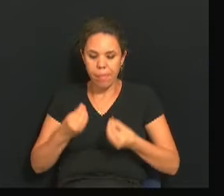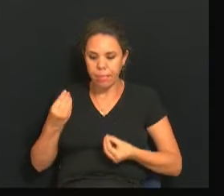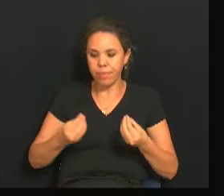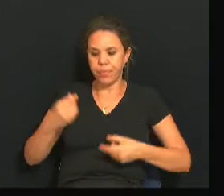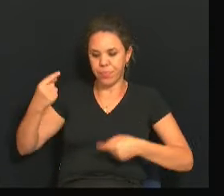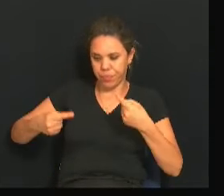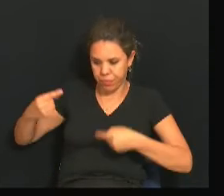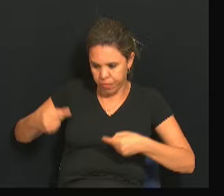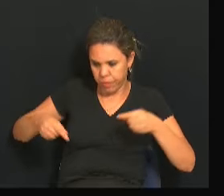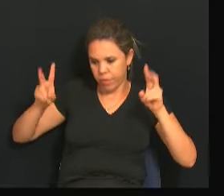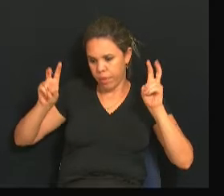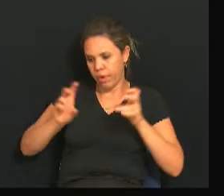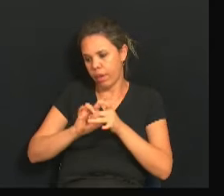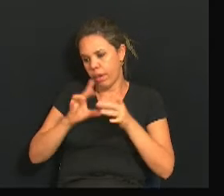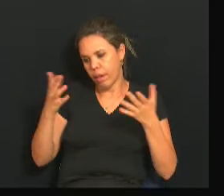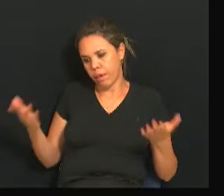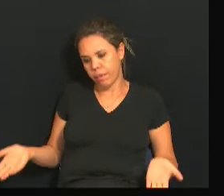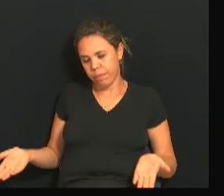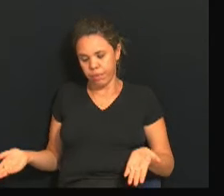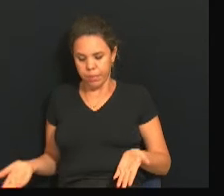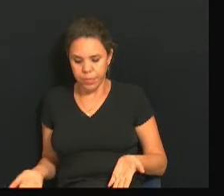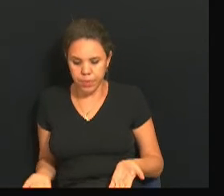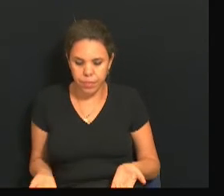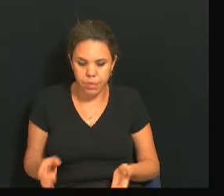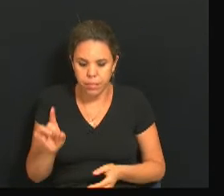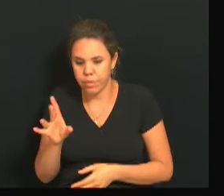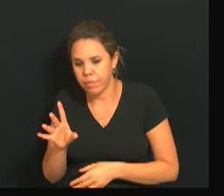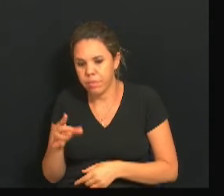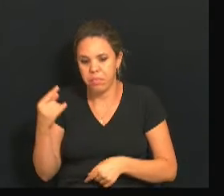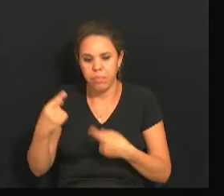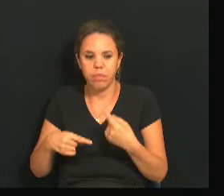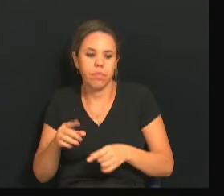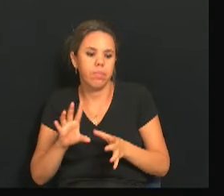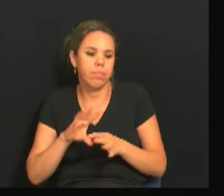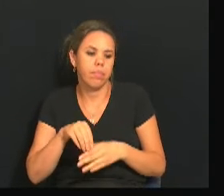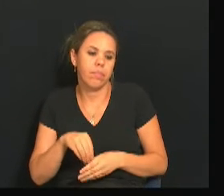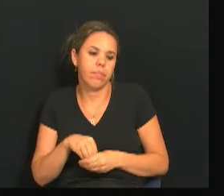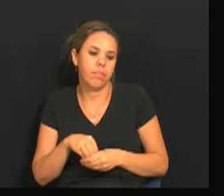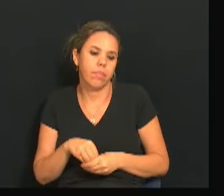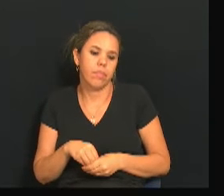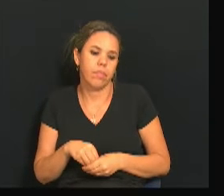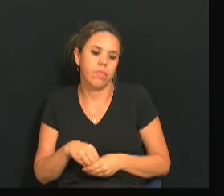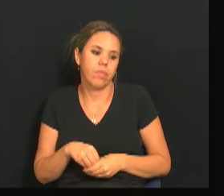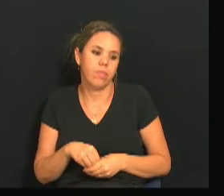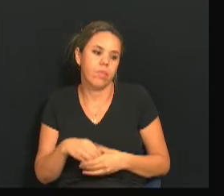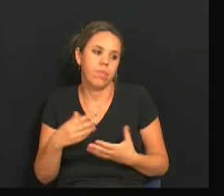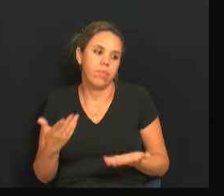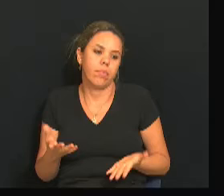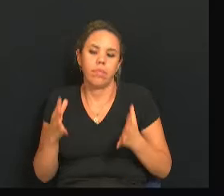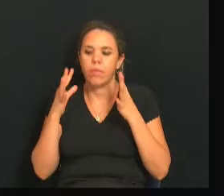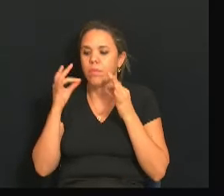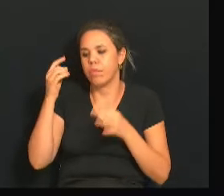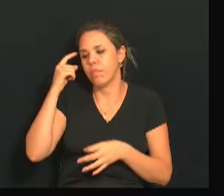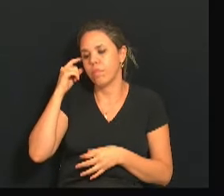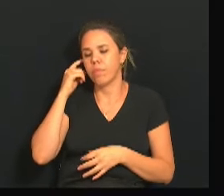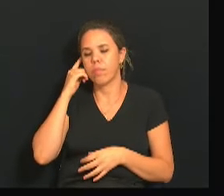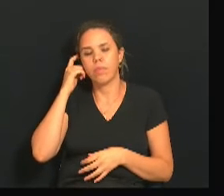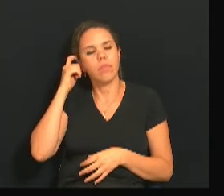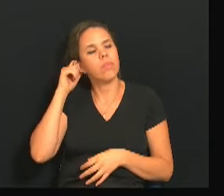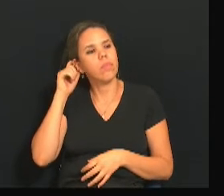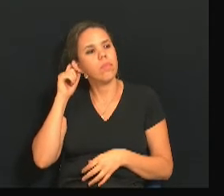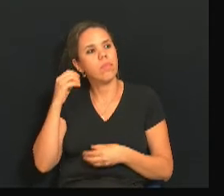gestão democrática? Né? Assim, a gente só vai ficar na discussão da unidade escolar, tá? Pensando ali apenas como